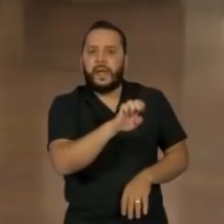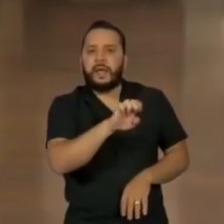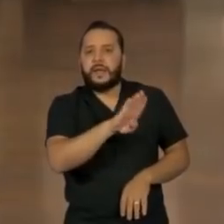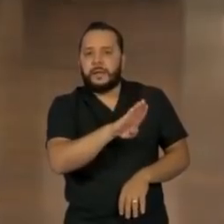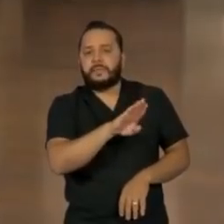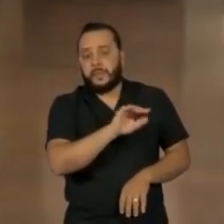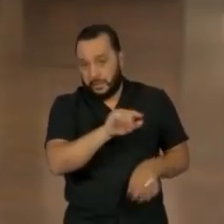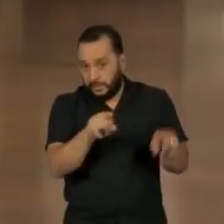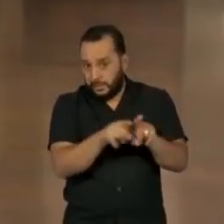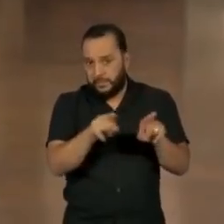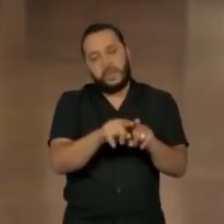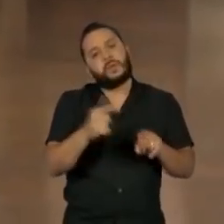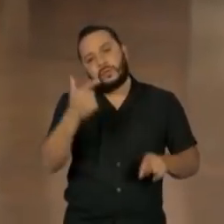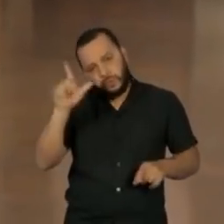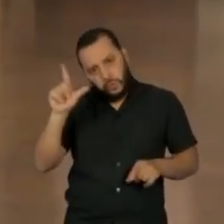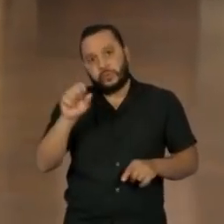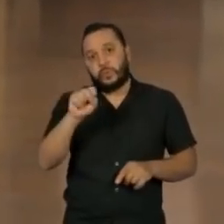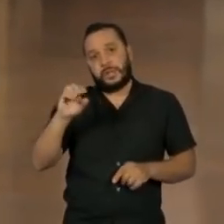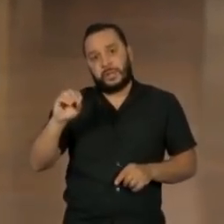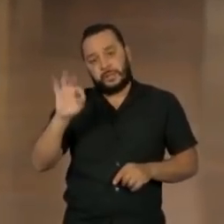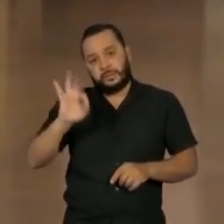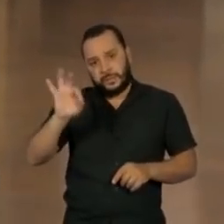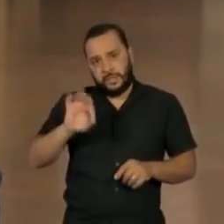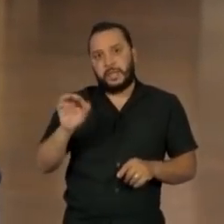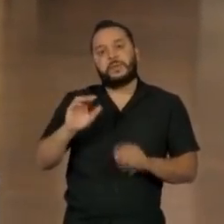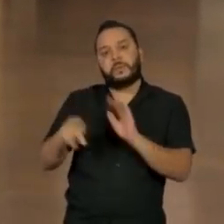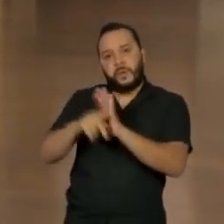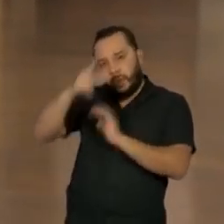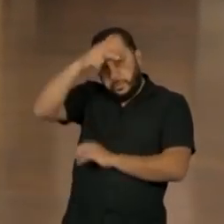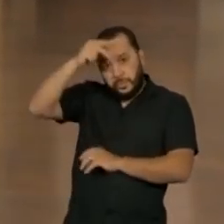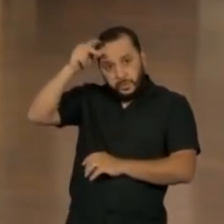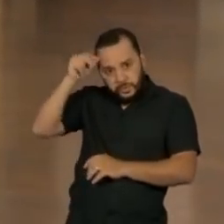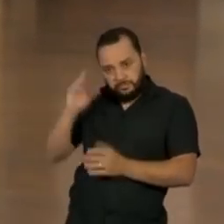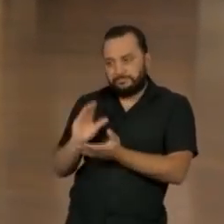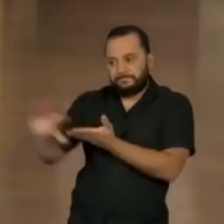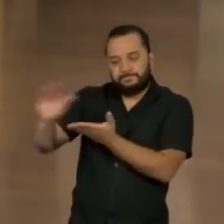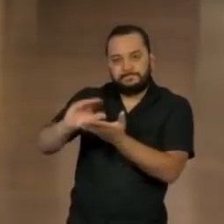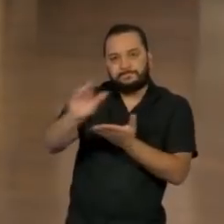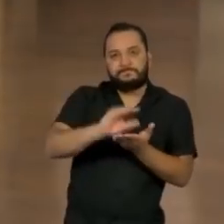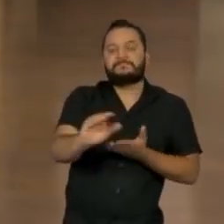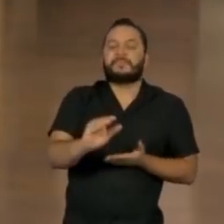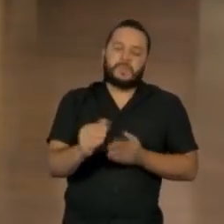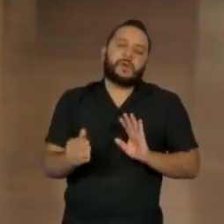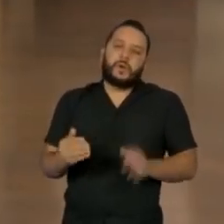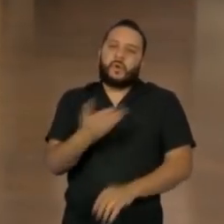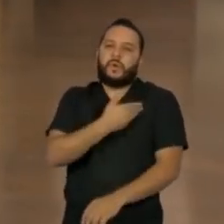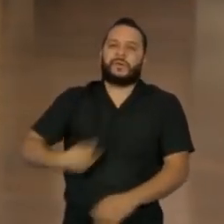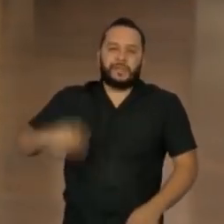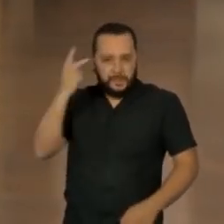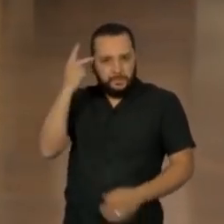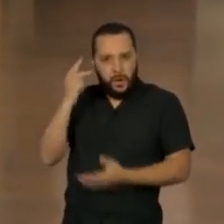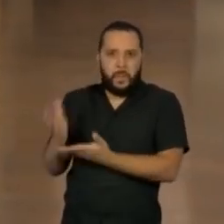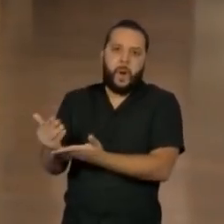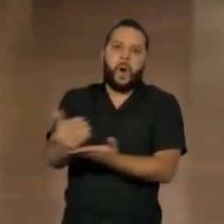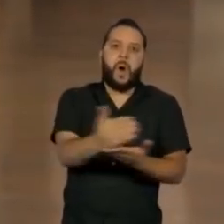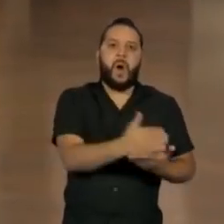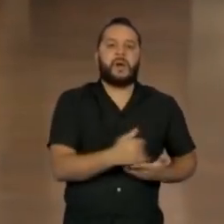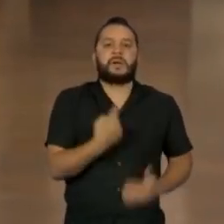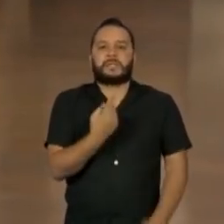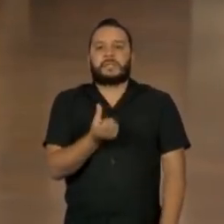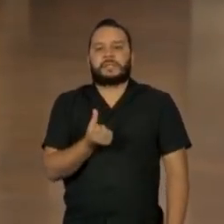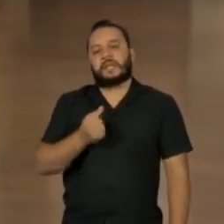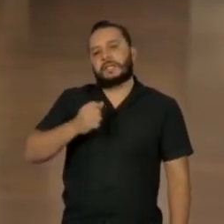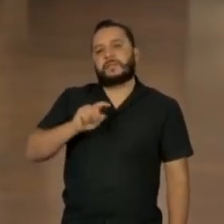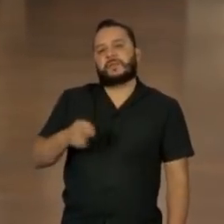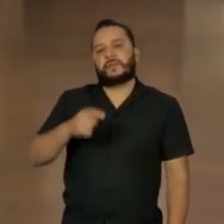e o município de origem do veículo. Com o imposto, o governo de São Paulo pretende arrecadar 16,9 bilhões de reais